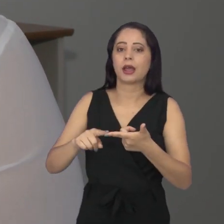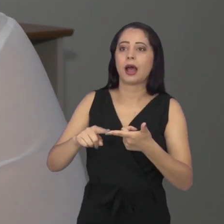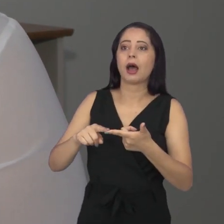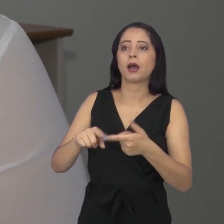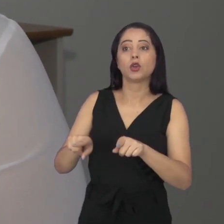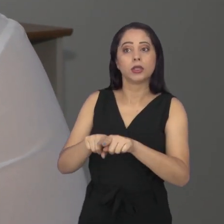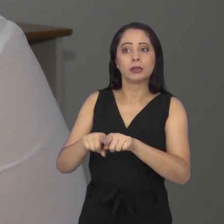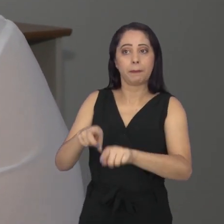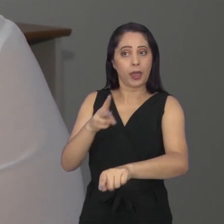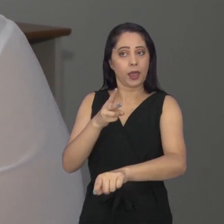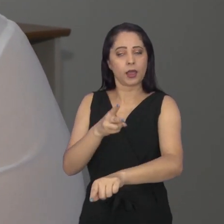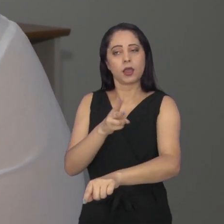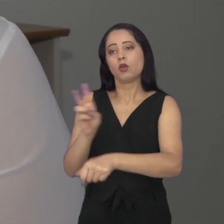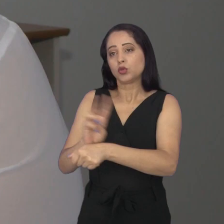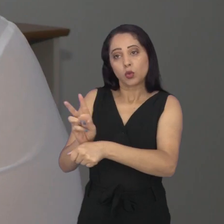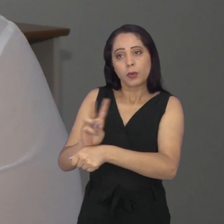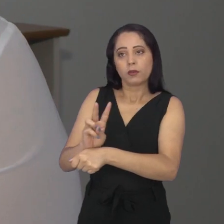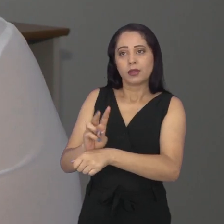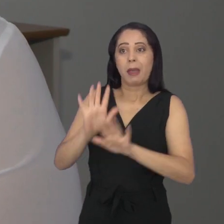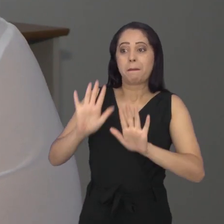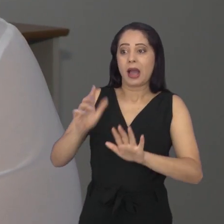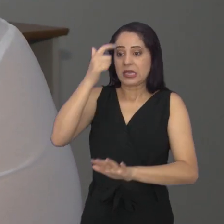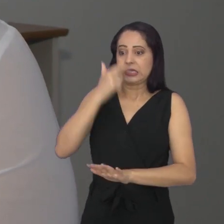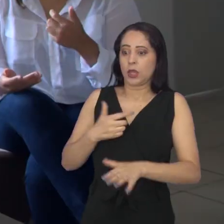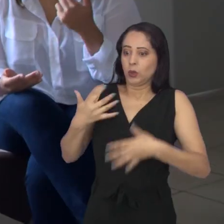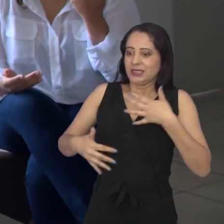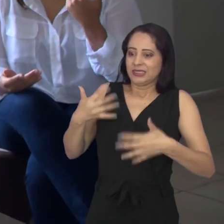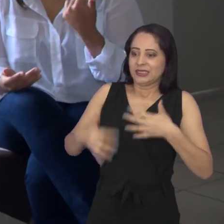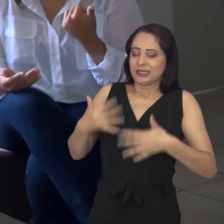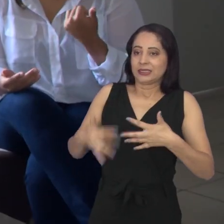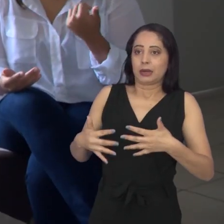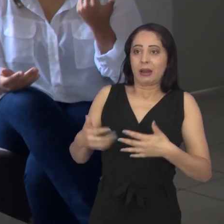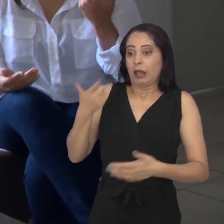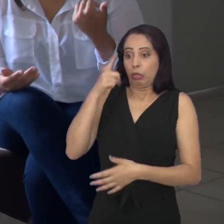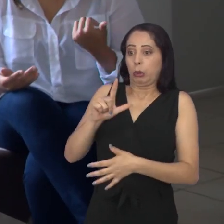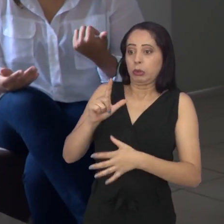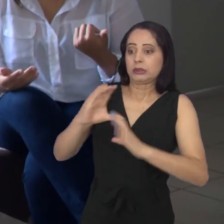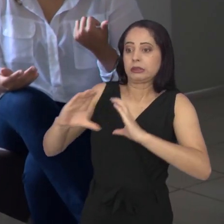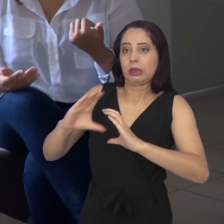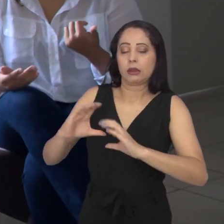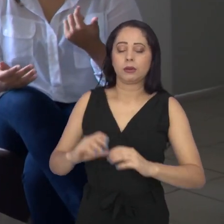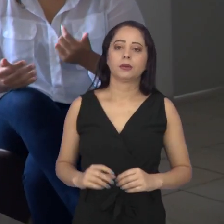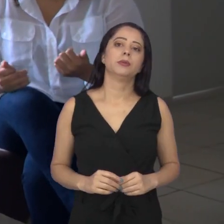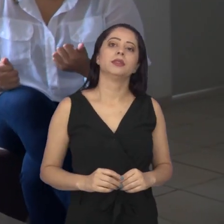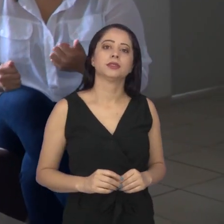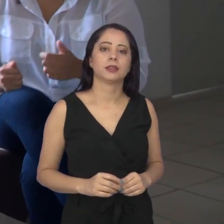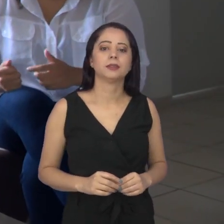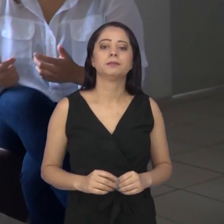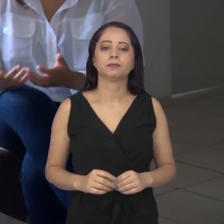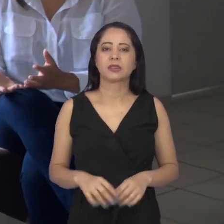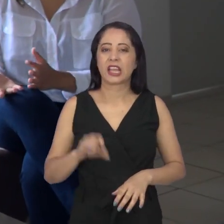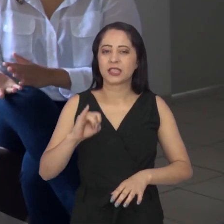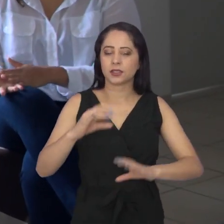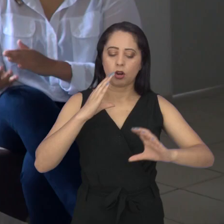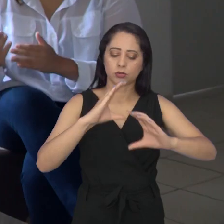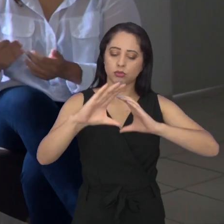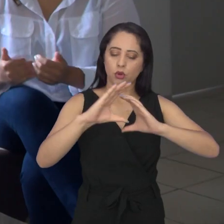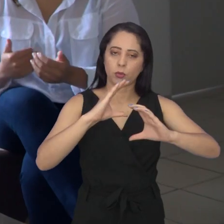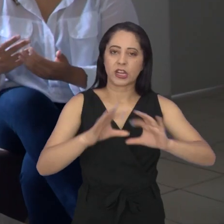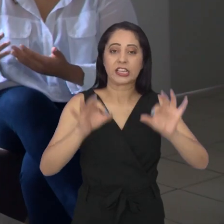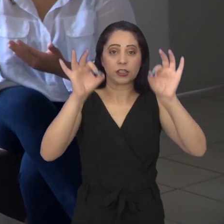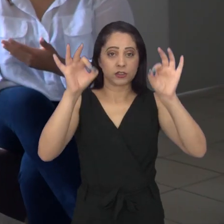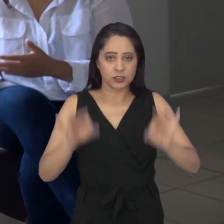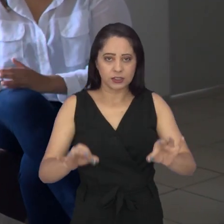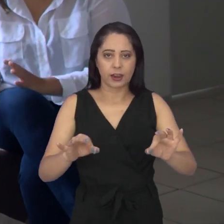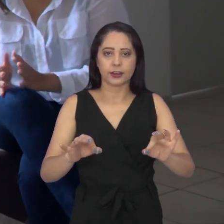supervisão, e isso era uma coisa que me atrapalhava bastante. Quando usamos a comunicação de forma correta, garantimos resultados melhores